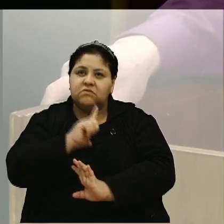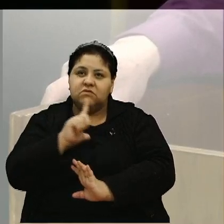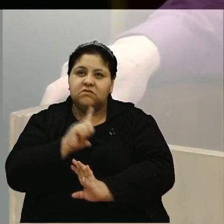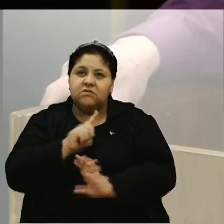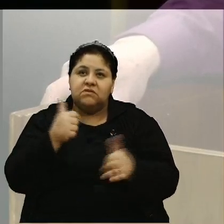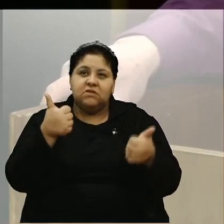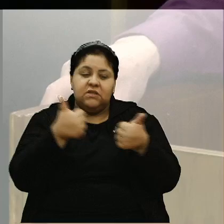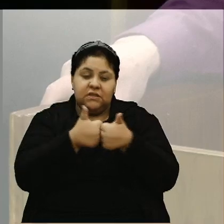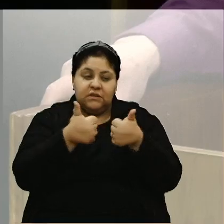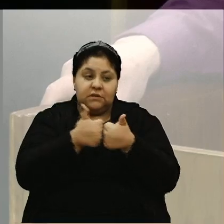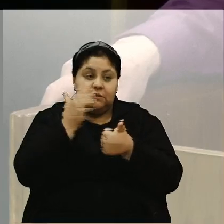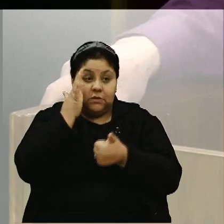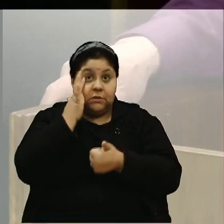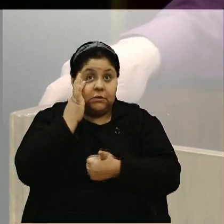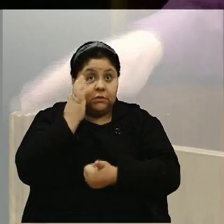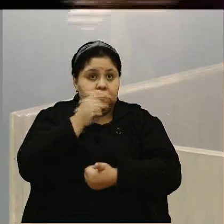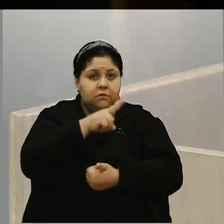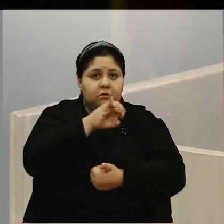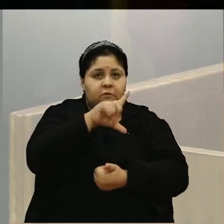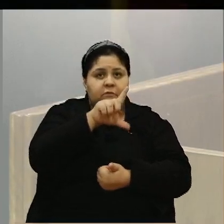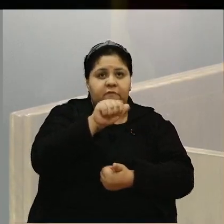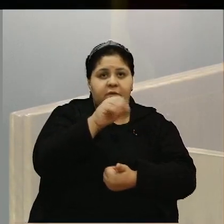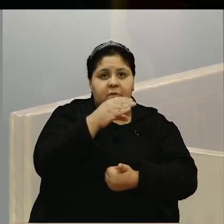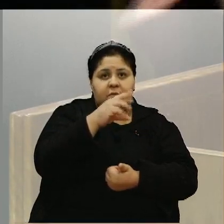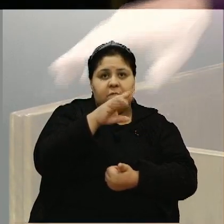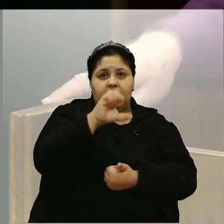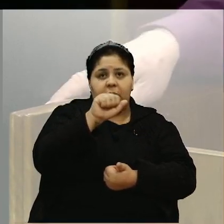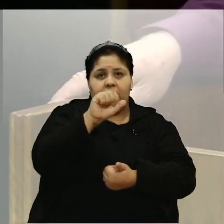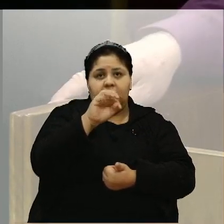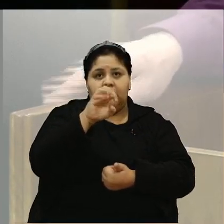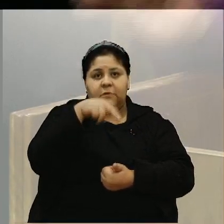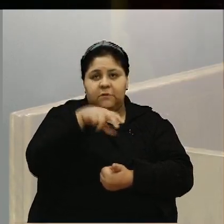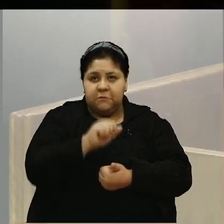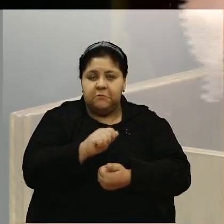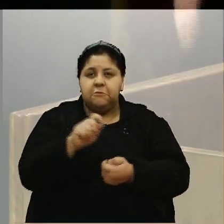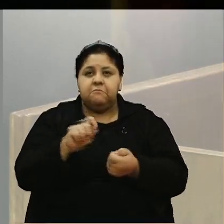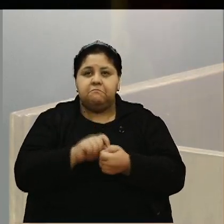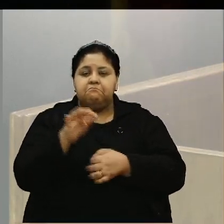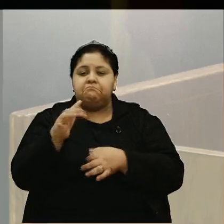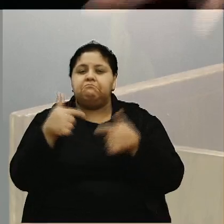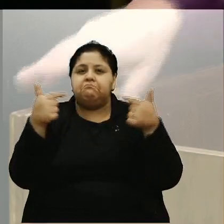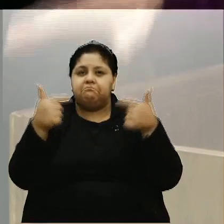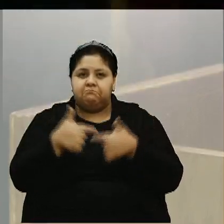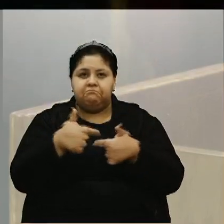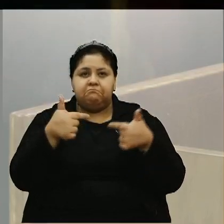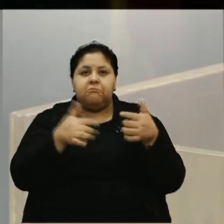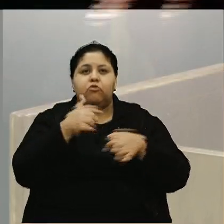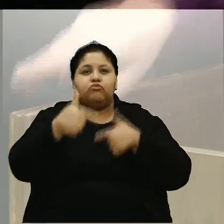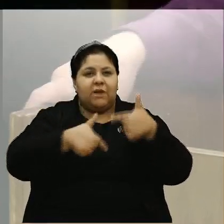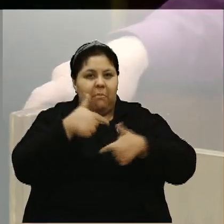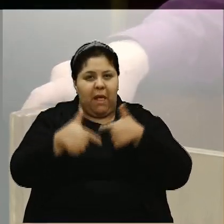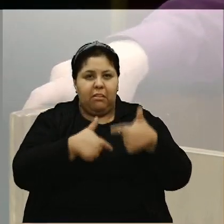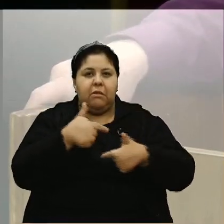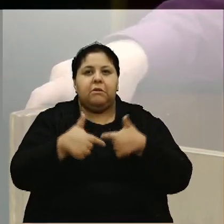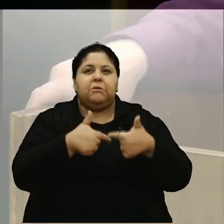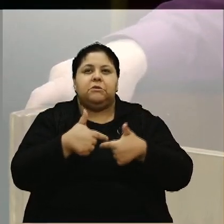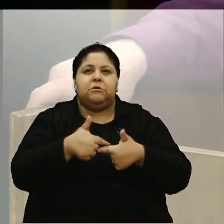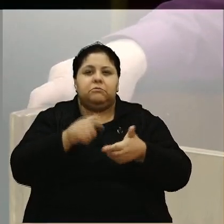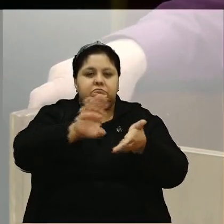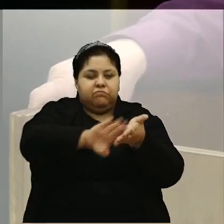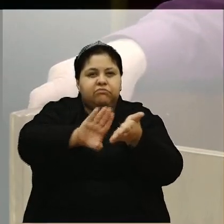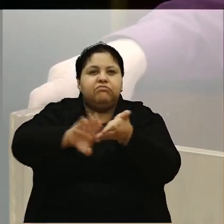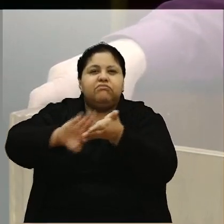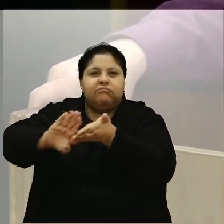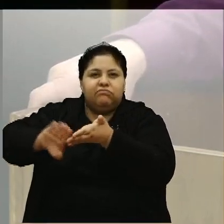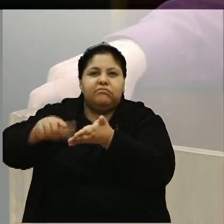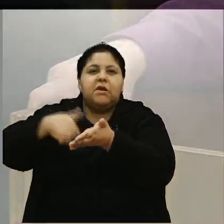do campo da Vila Cristina, fizeram um baita trabalho de desassoreamento ali, tirando todas. Fiquei muito satisfeito